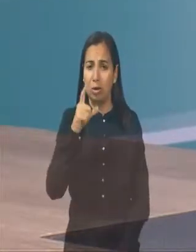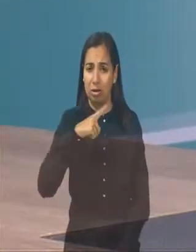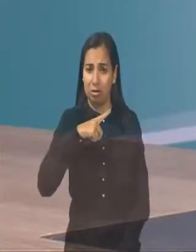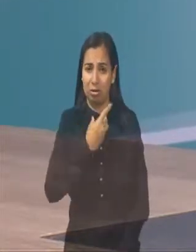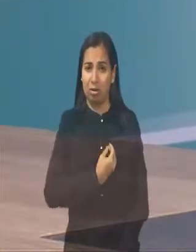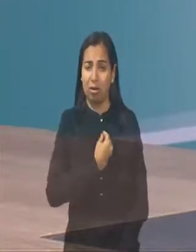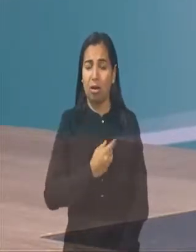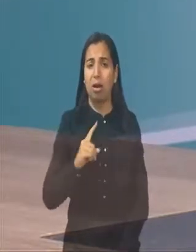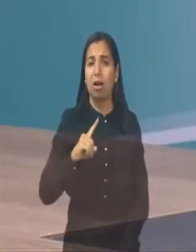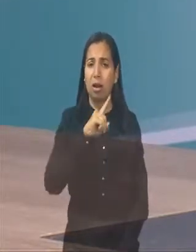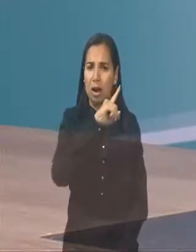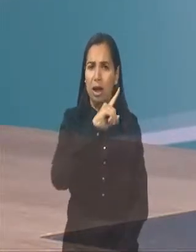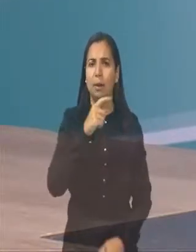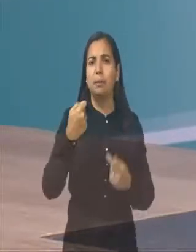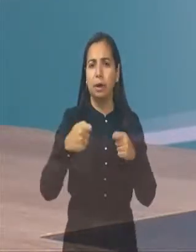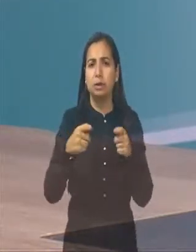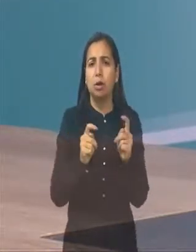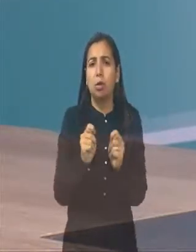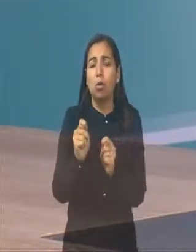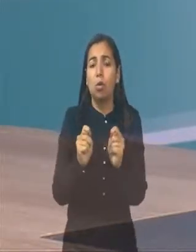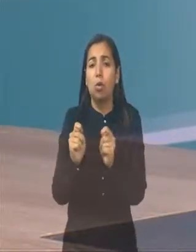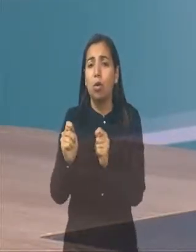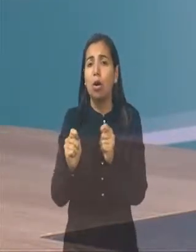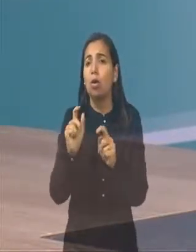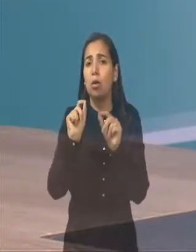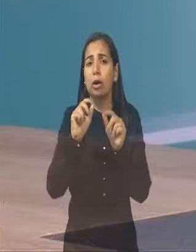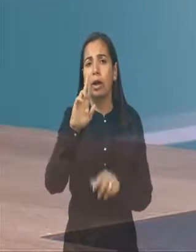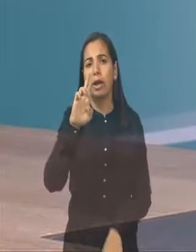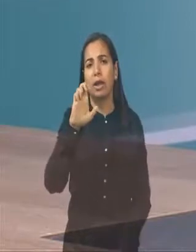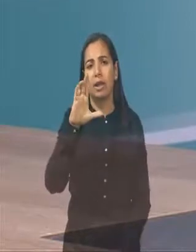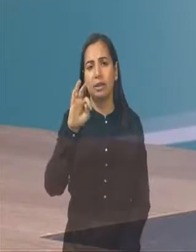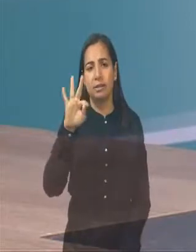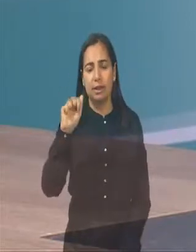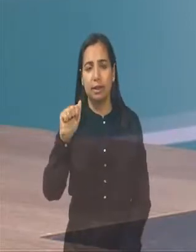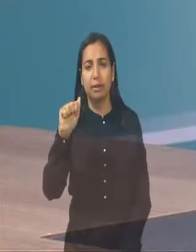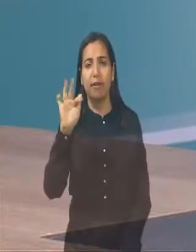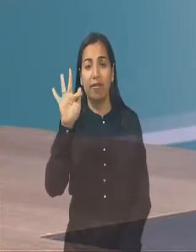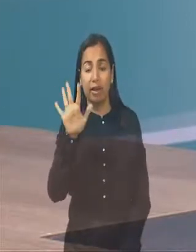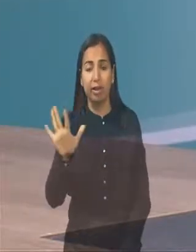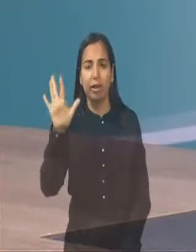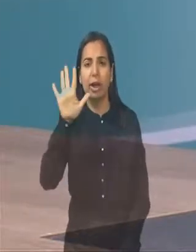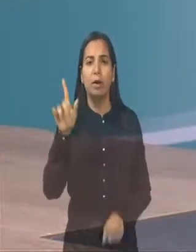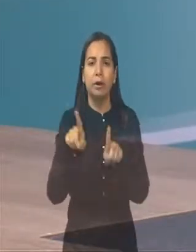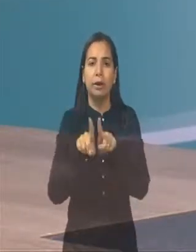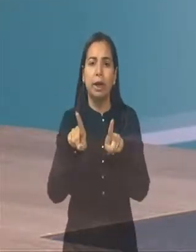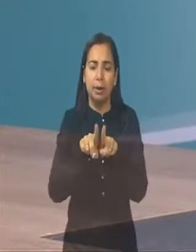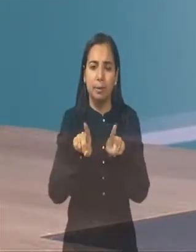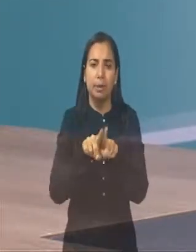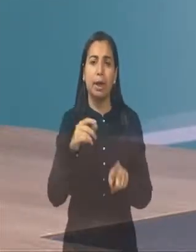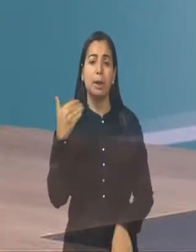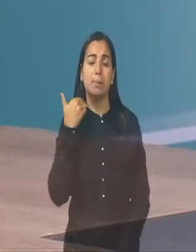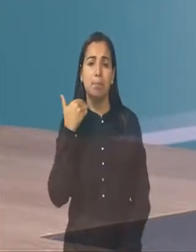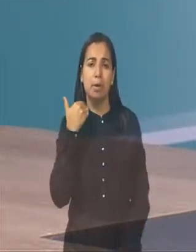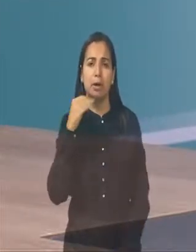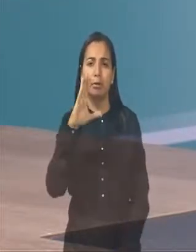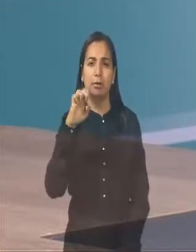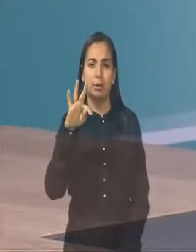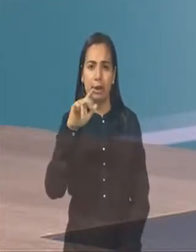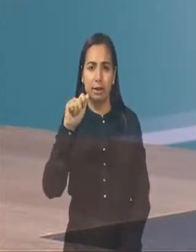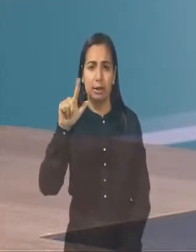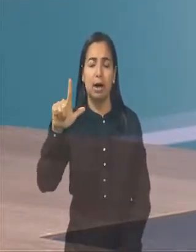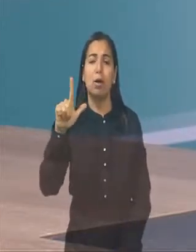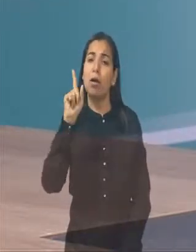lá tem que ser controlado pela Receita Federal e pelo Banco Central. São bens que foram produzidos